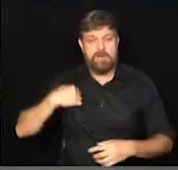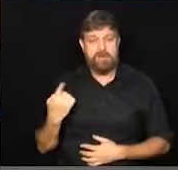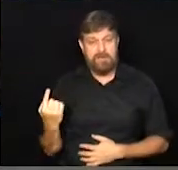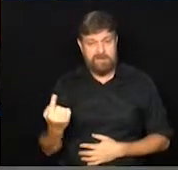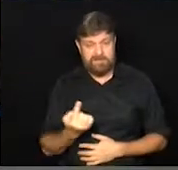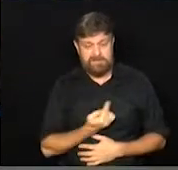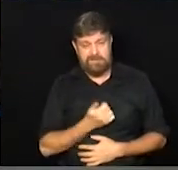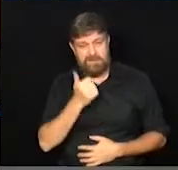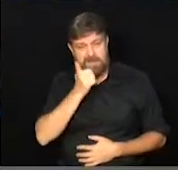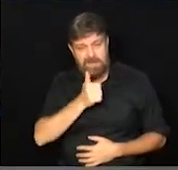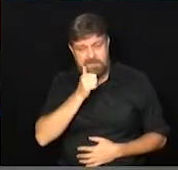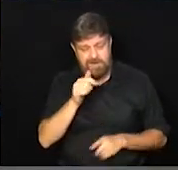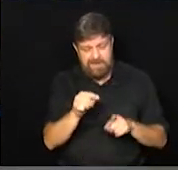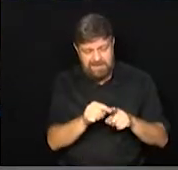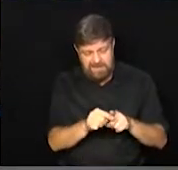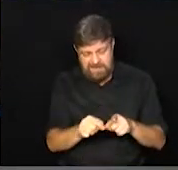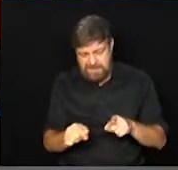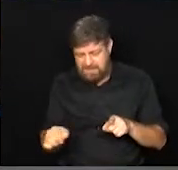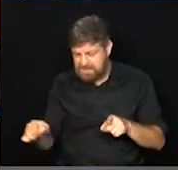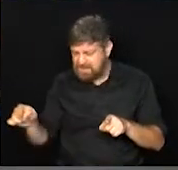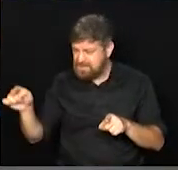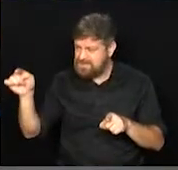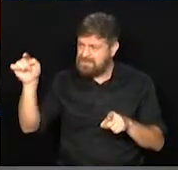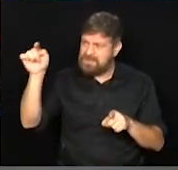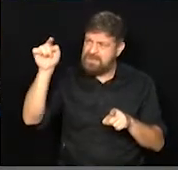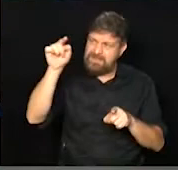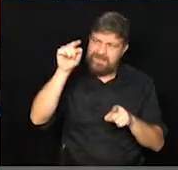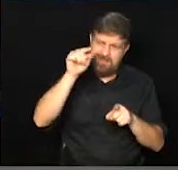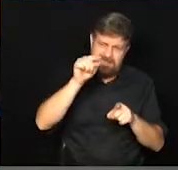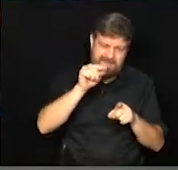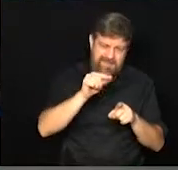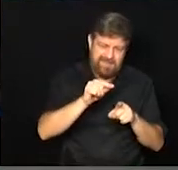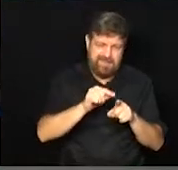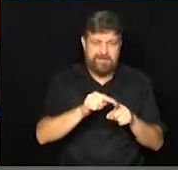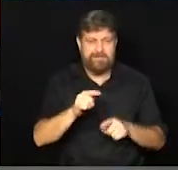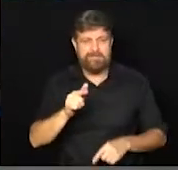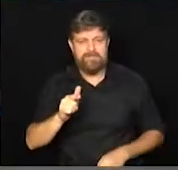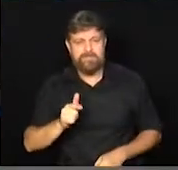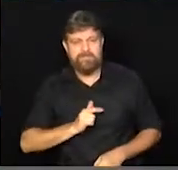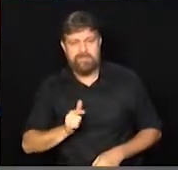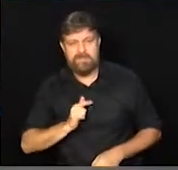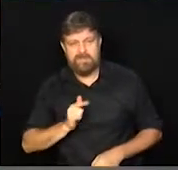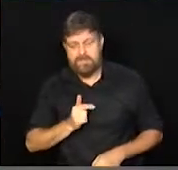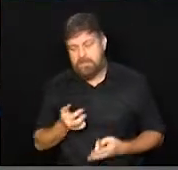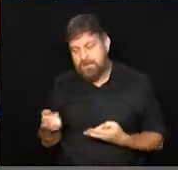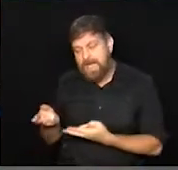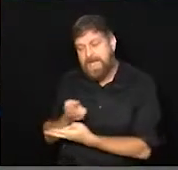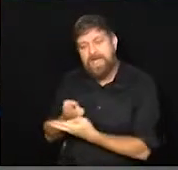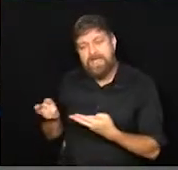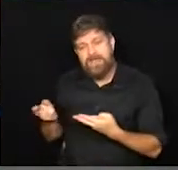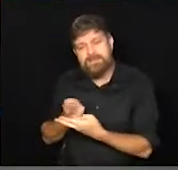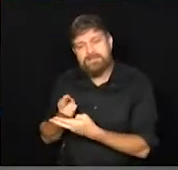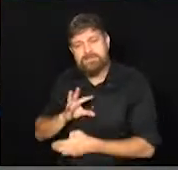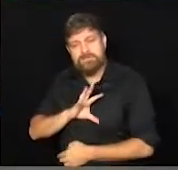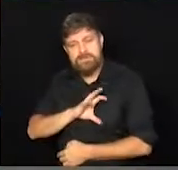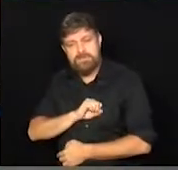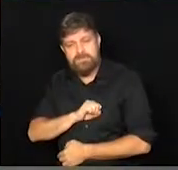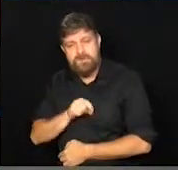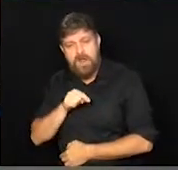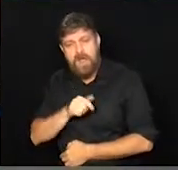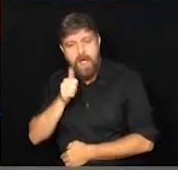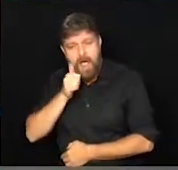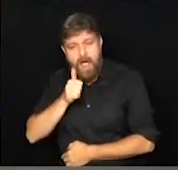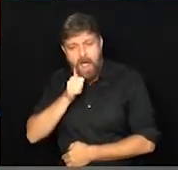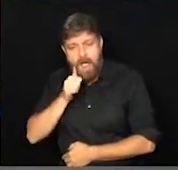violência, uma certa, digamos assim, jogos afetivos que colocam a mulher como